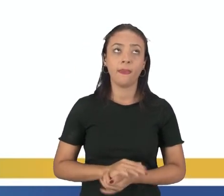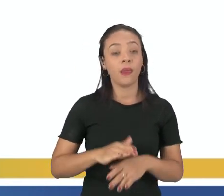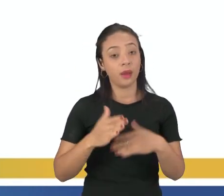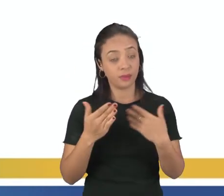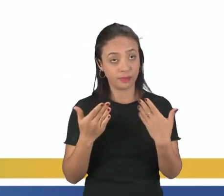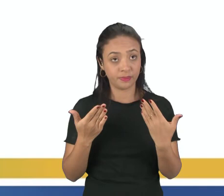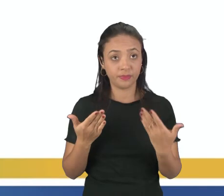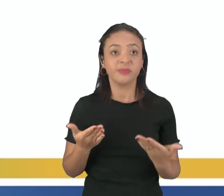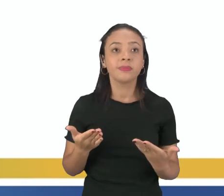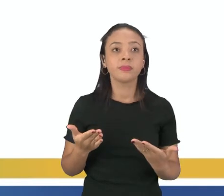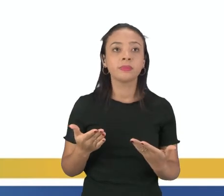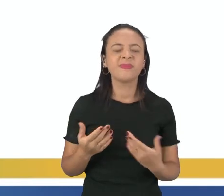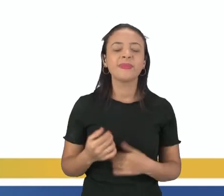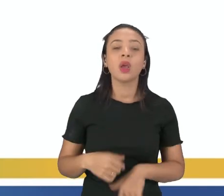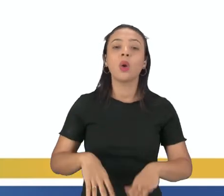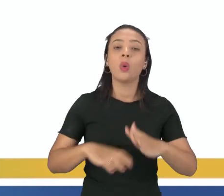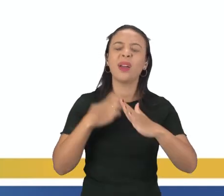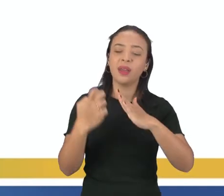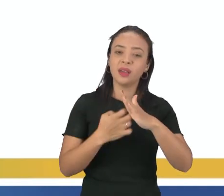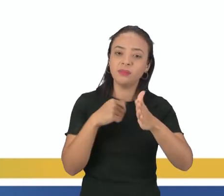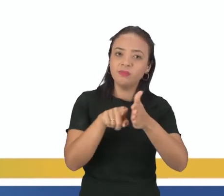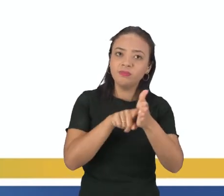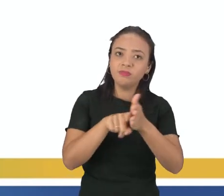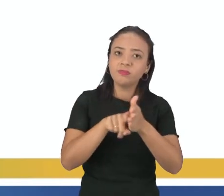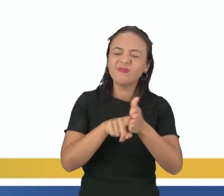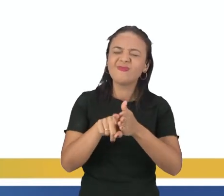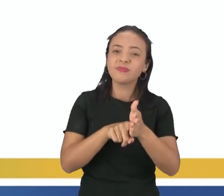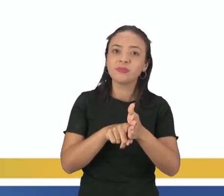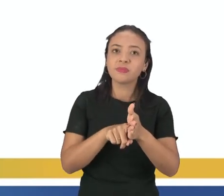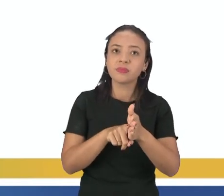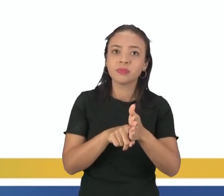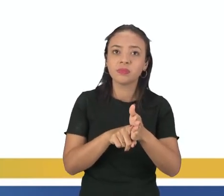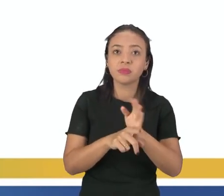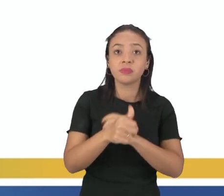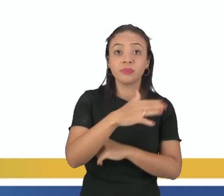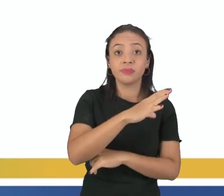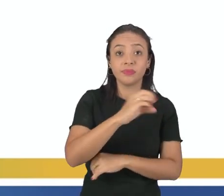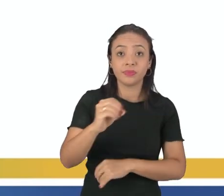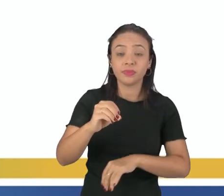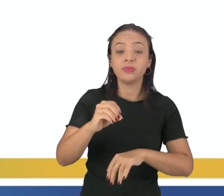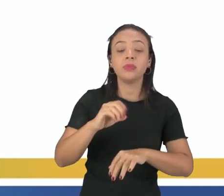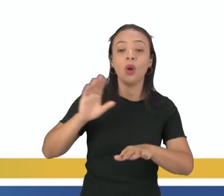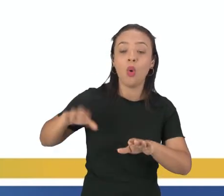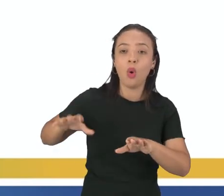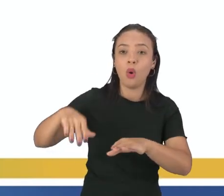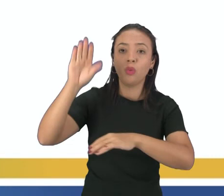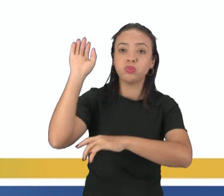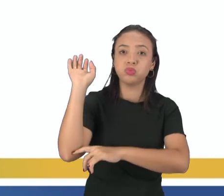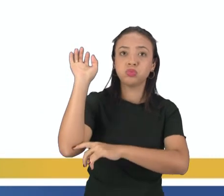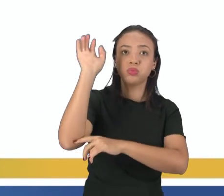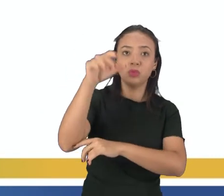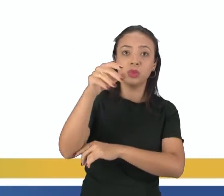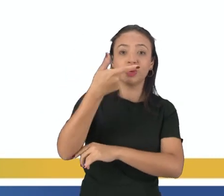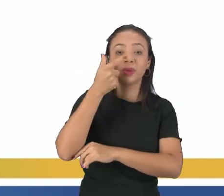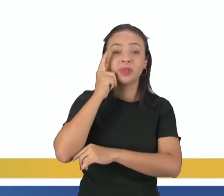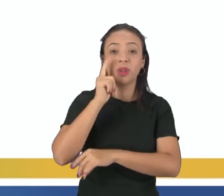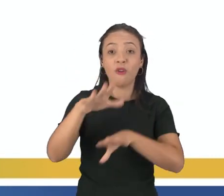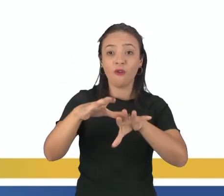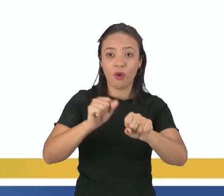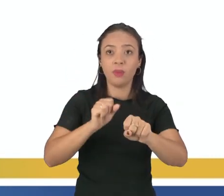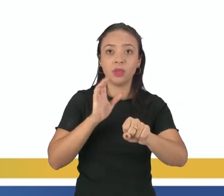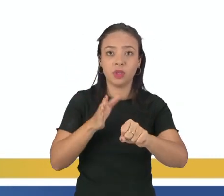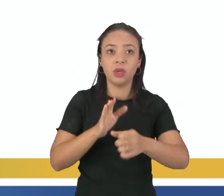Bom, uma empresa pesquisou a escolaridade de 100 jogadores de basquete. Observe no gráfico de barras horizontais as